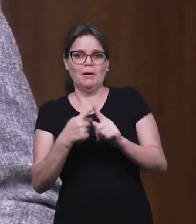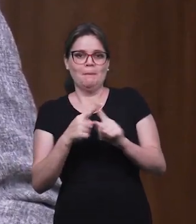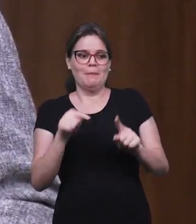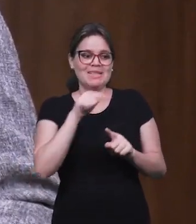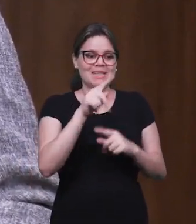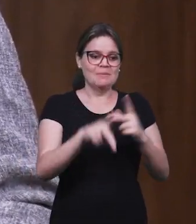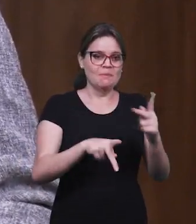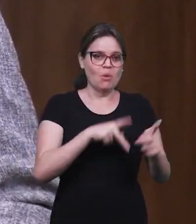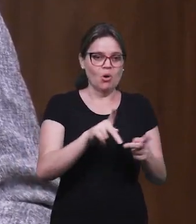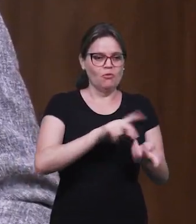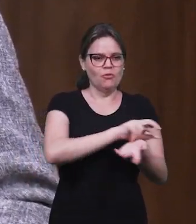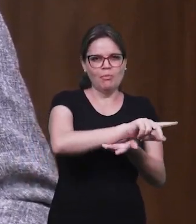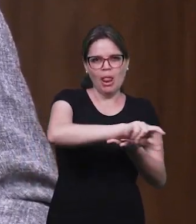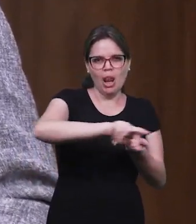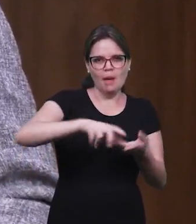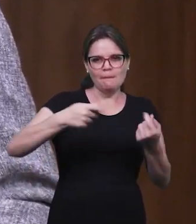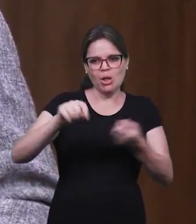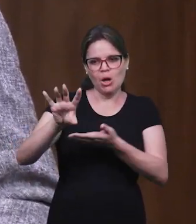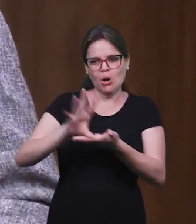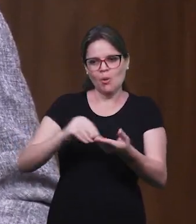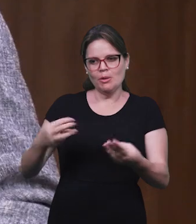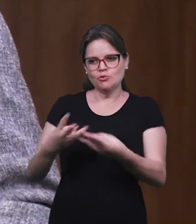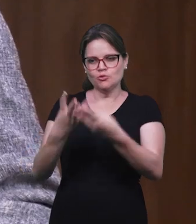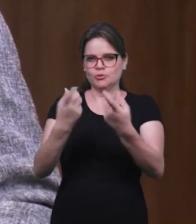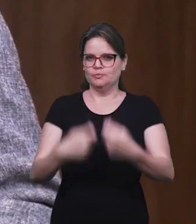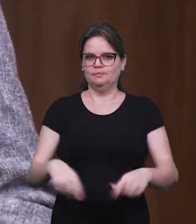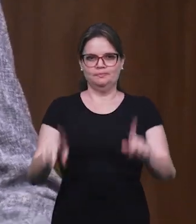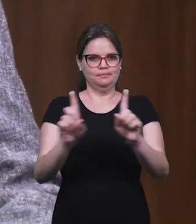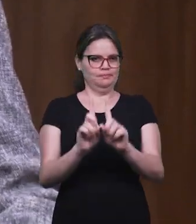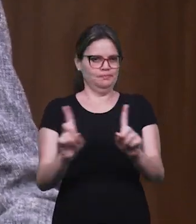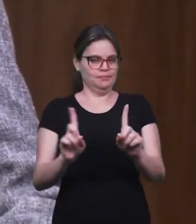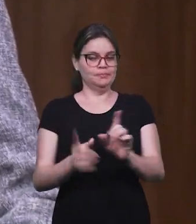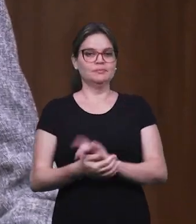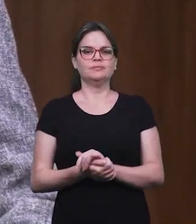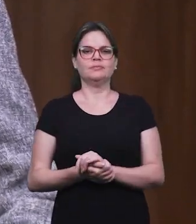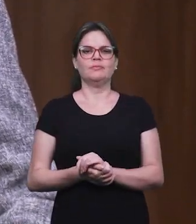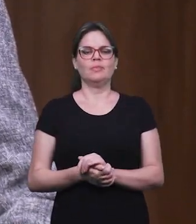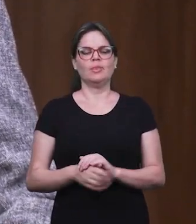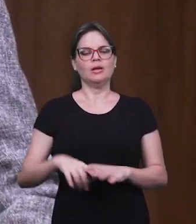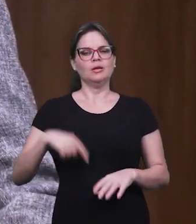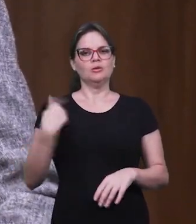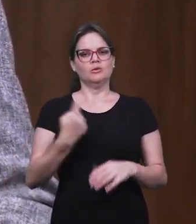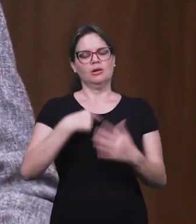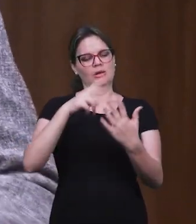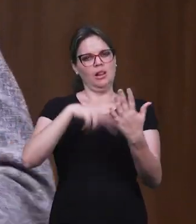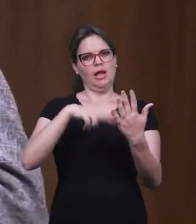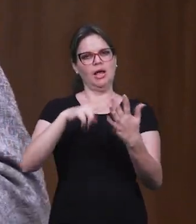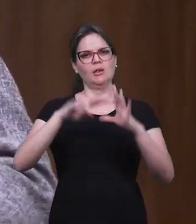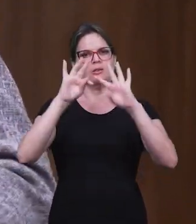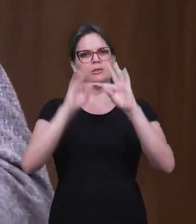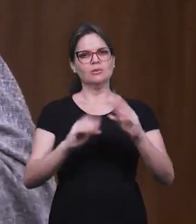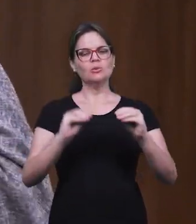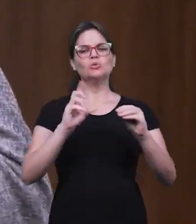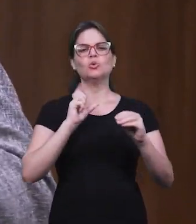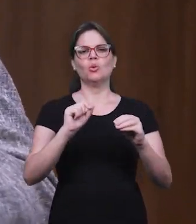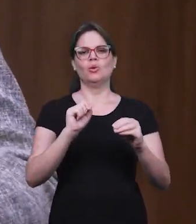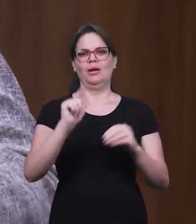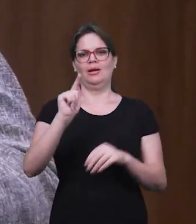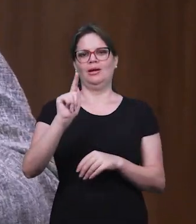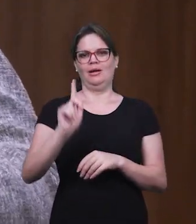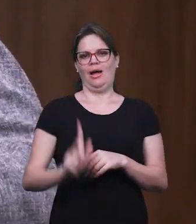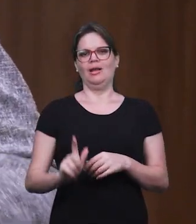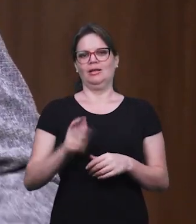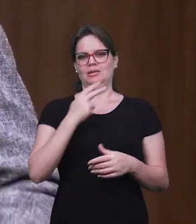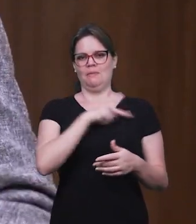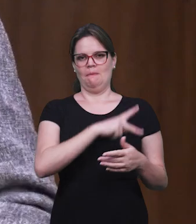vamos recordar que ele vai fazer menção de fatos que inclusive não foram